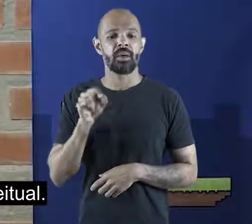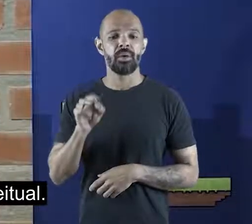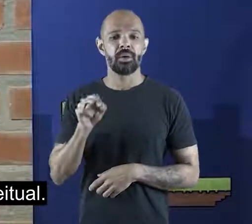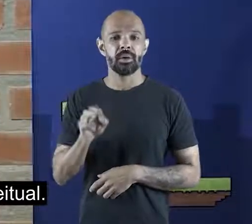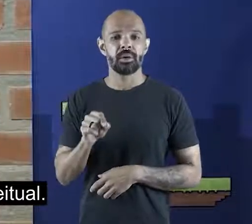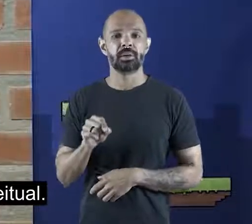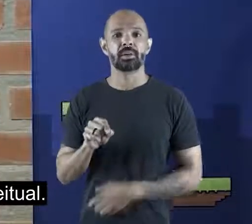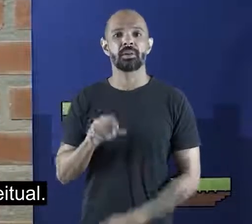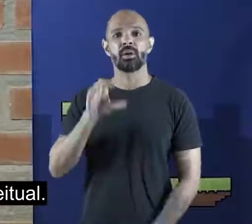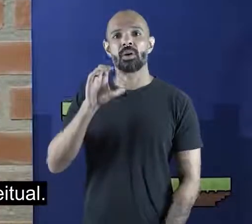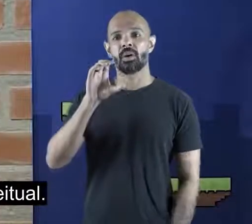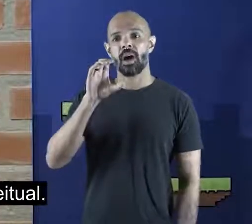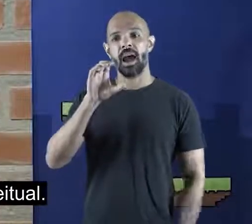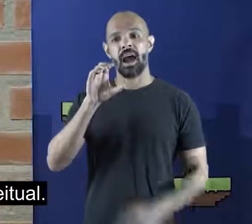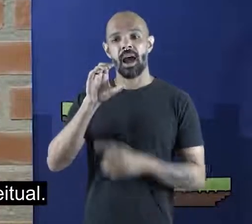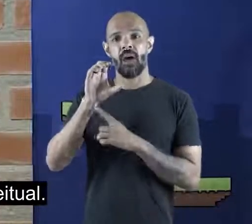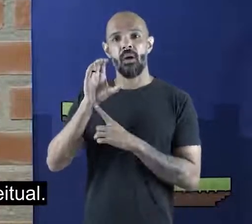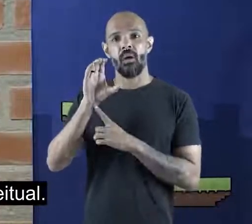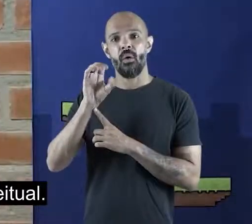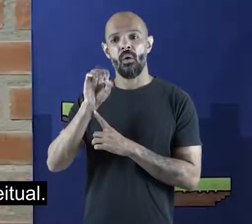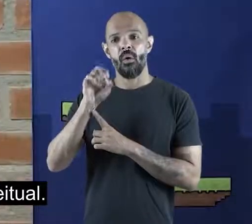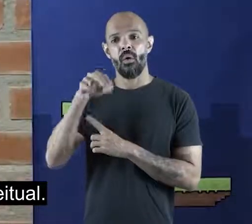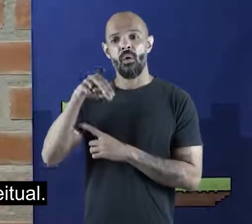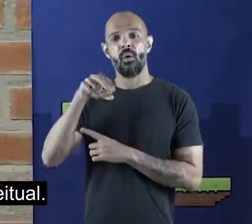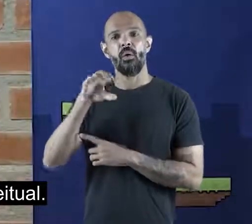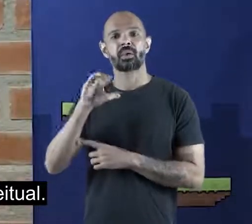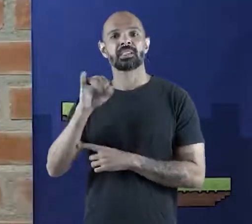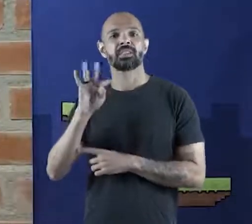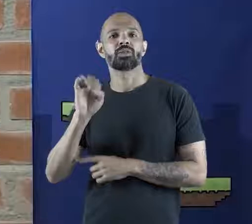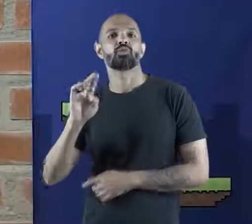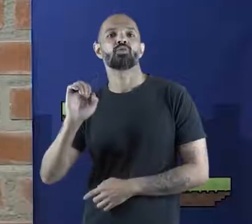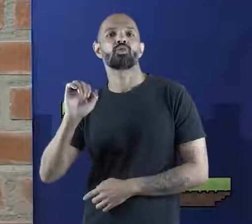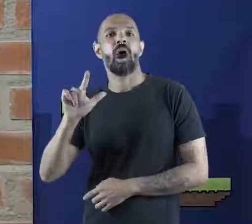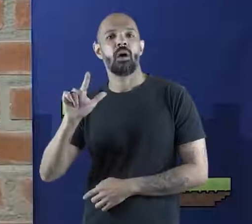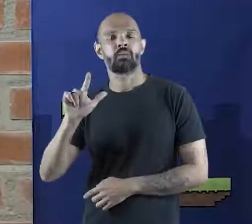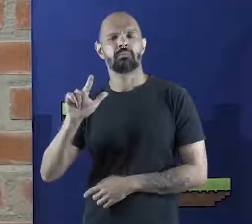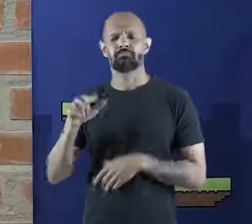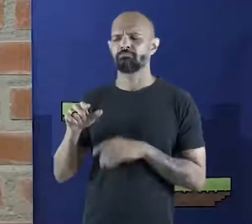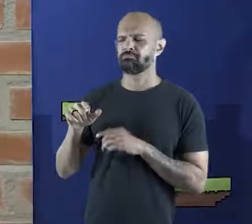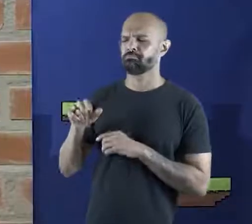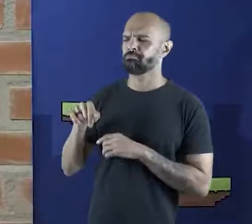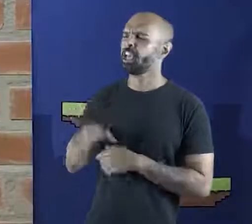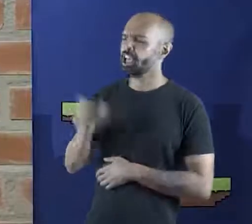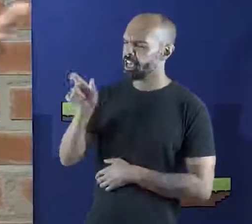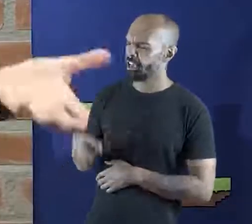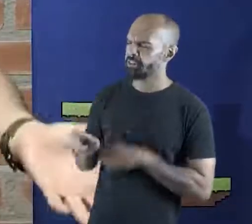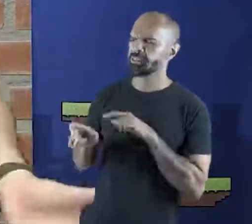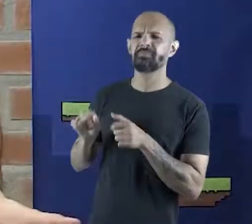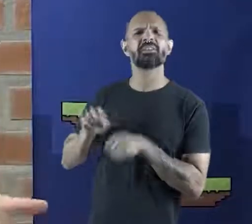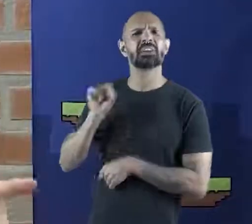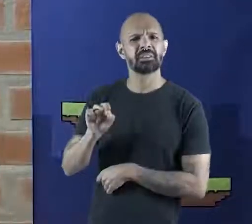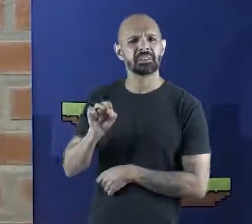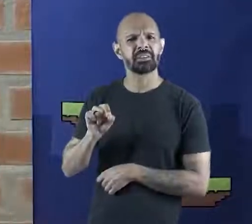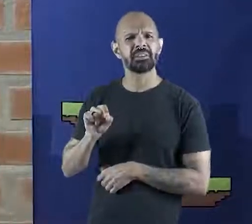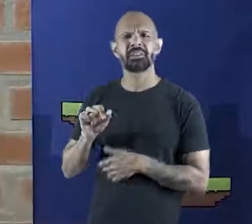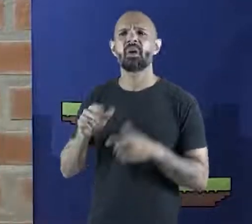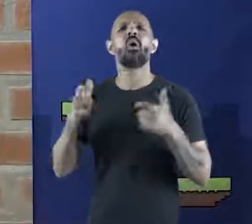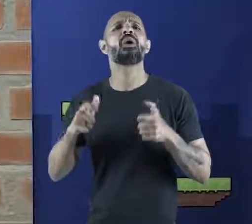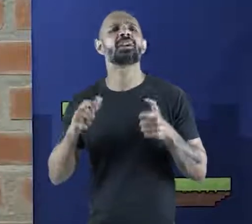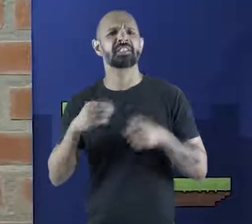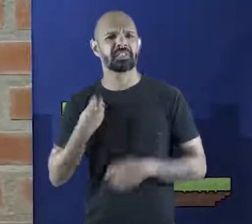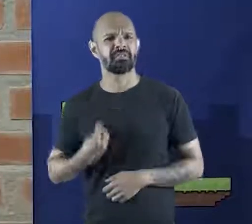chama de concept art, ou artista conceitual. Quem é esse cara? O que esse cara faz? Onde